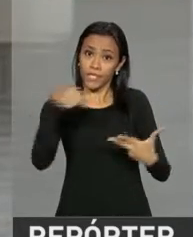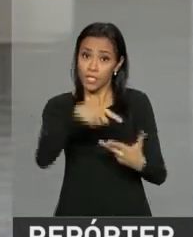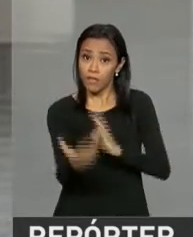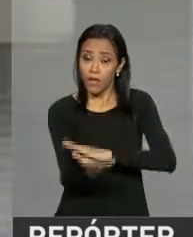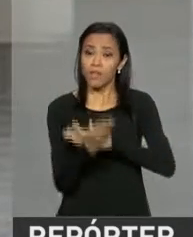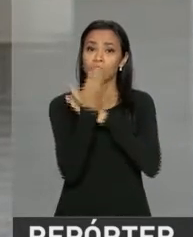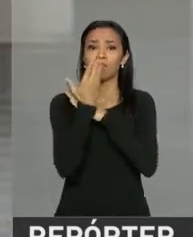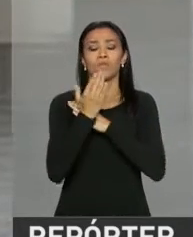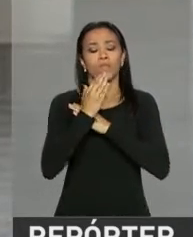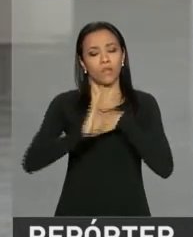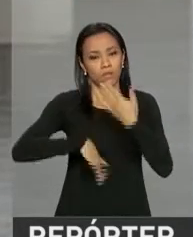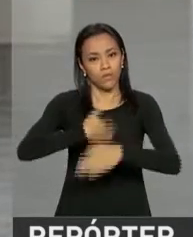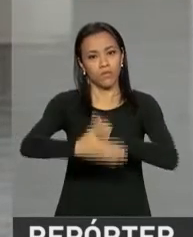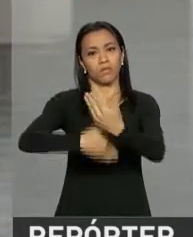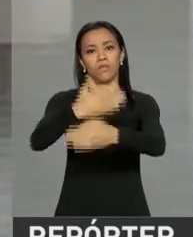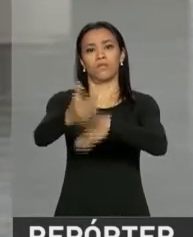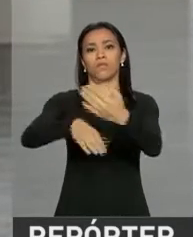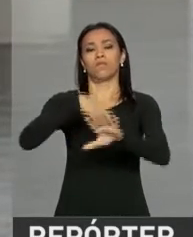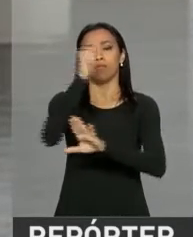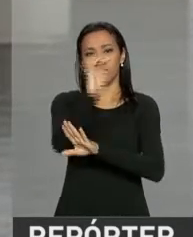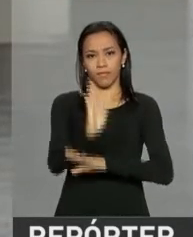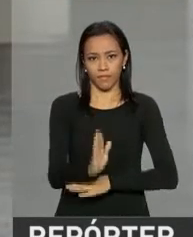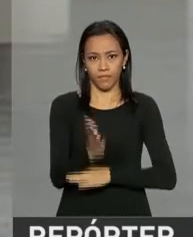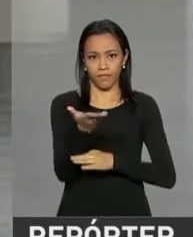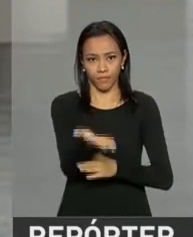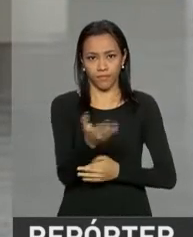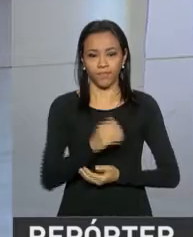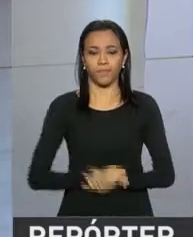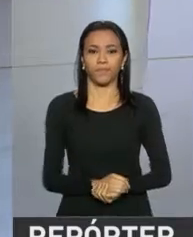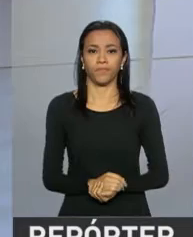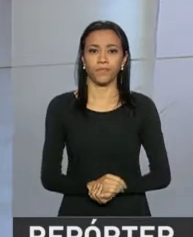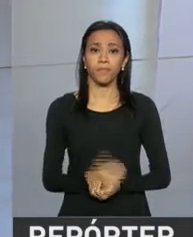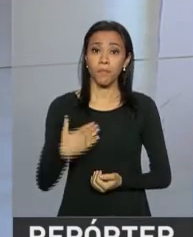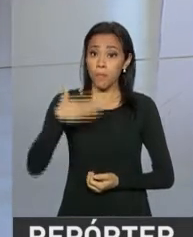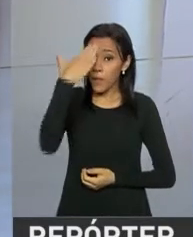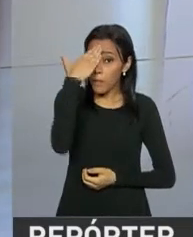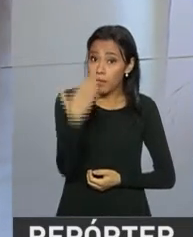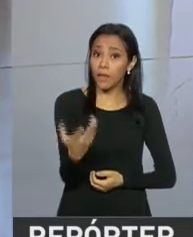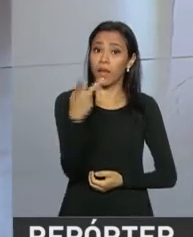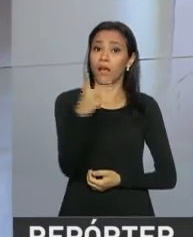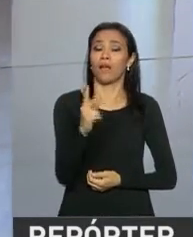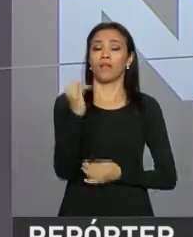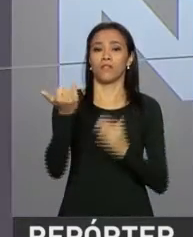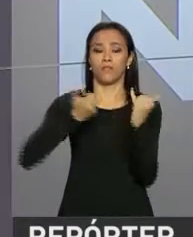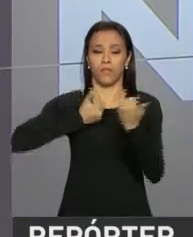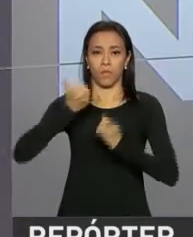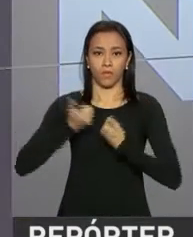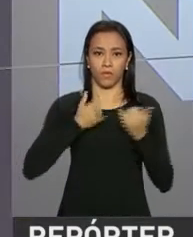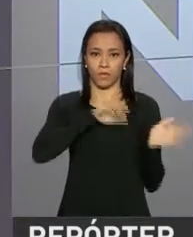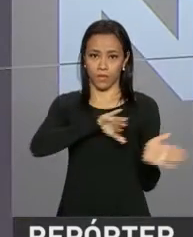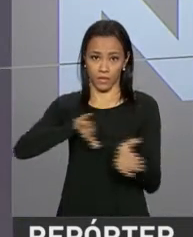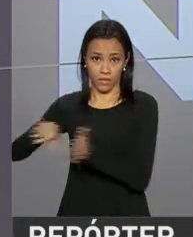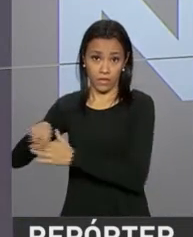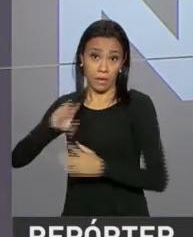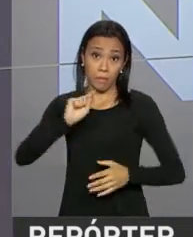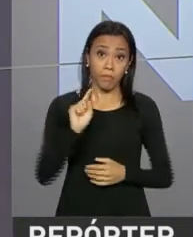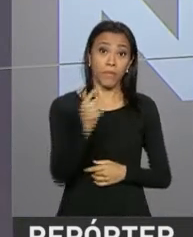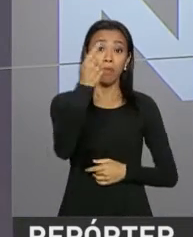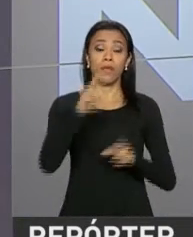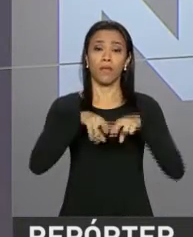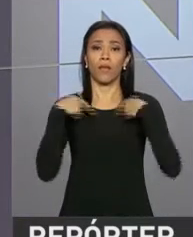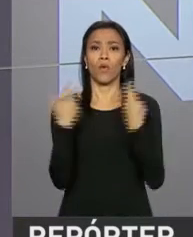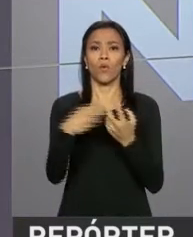retomar o crescimento econômico do brasil leandro obrigado paulo pelas informações e olha a primeira reunião do novo